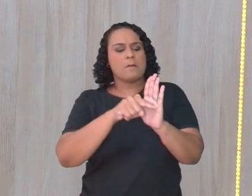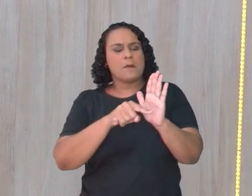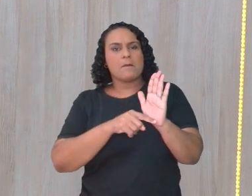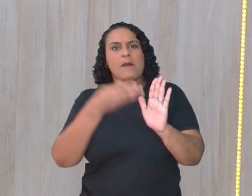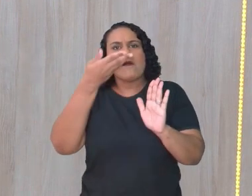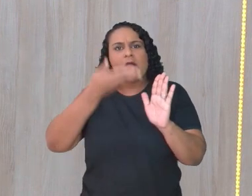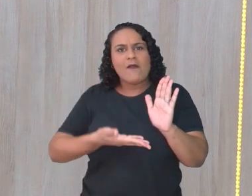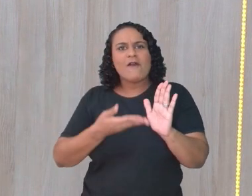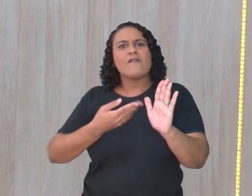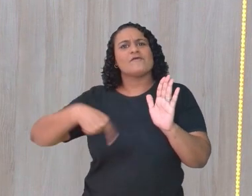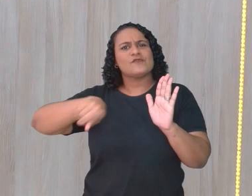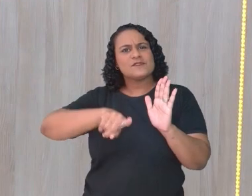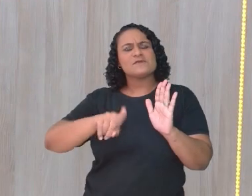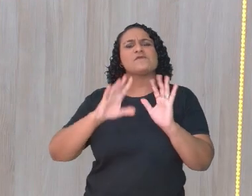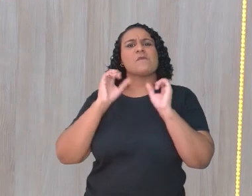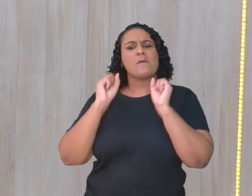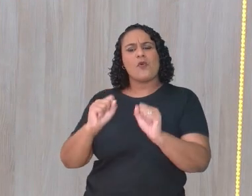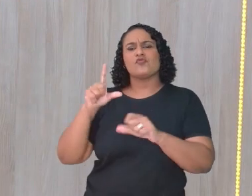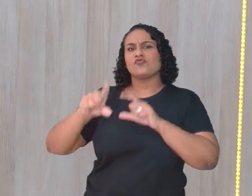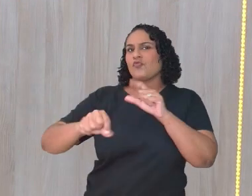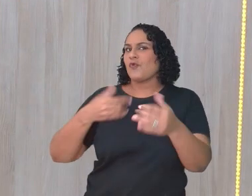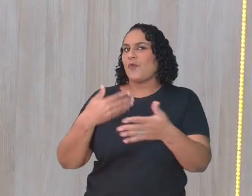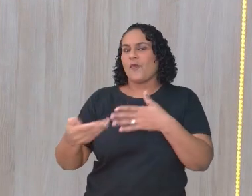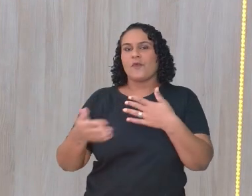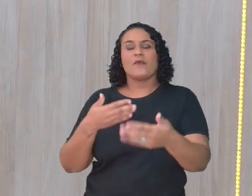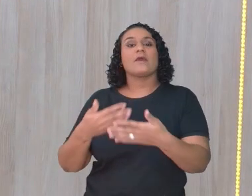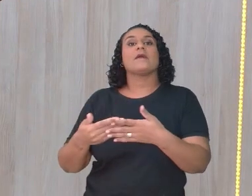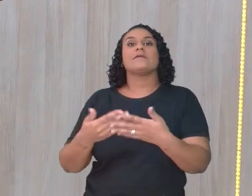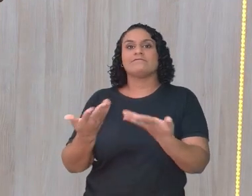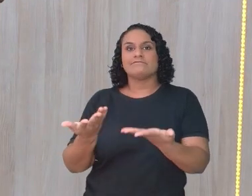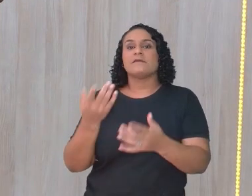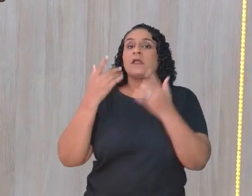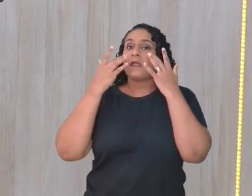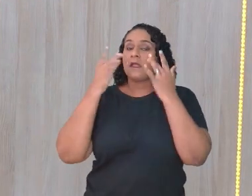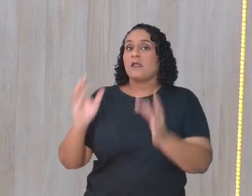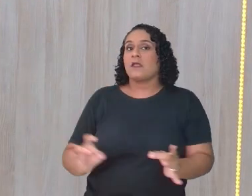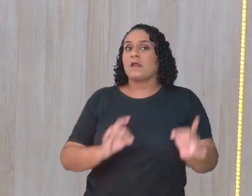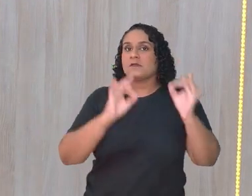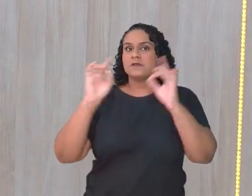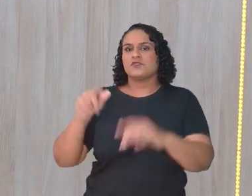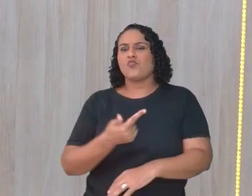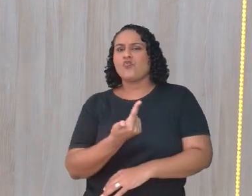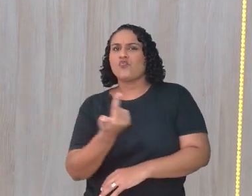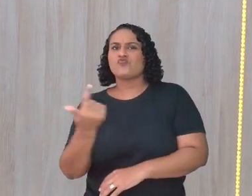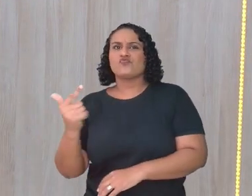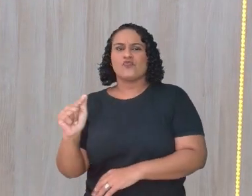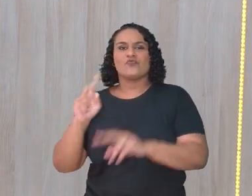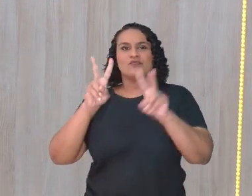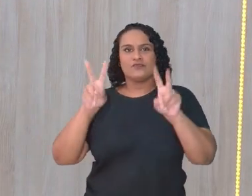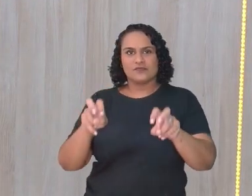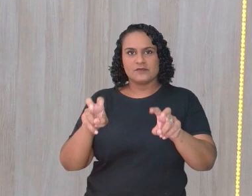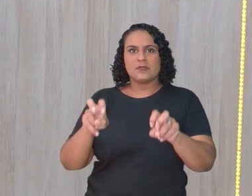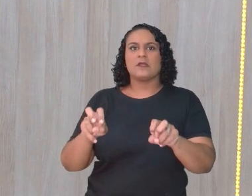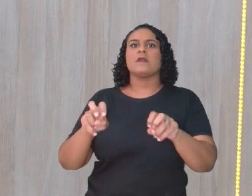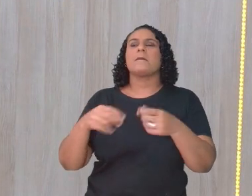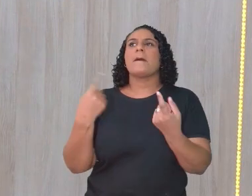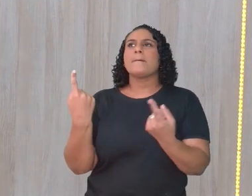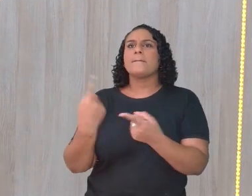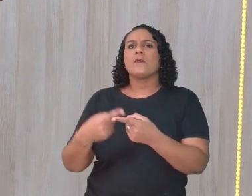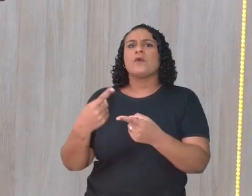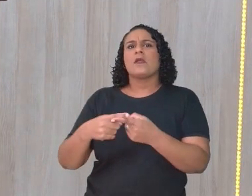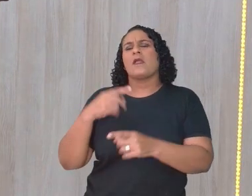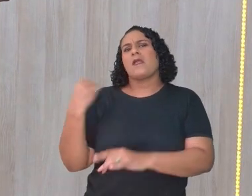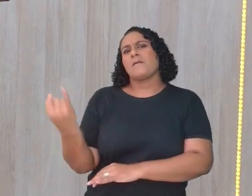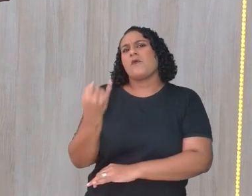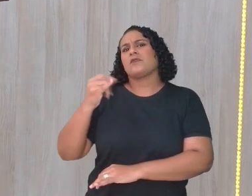vocês quiserem assistir sobre os demais temas. Então fiquem bastante atentos, procurem sempre adquirir mais conhecimento, que é